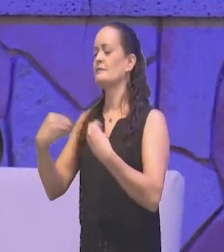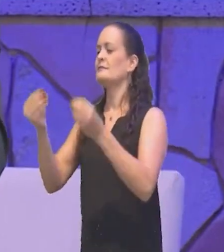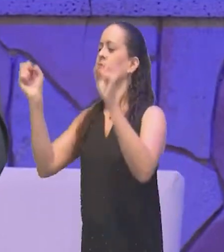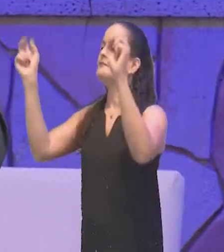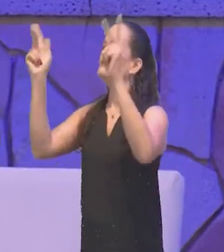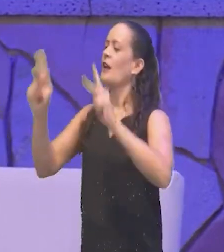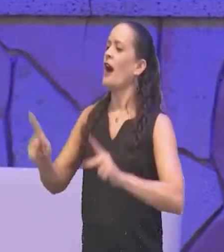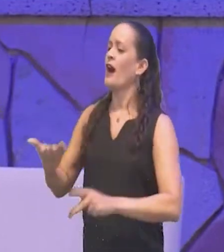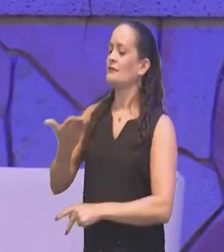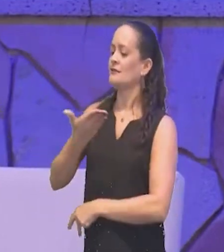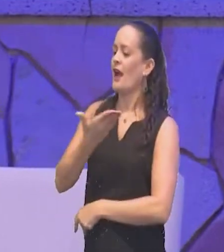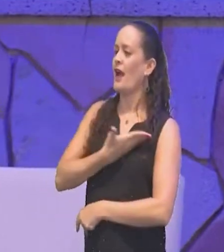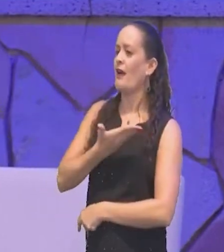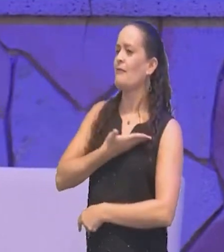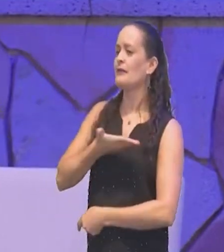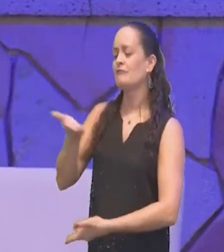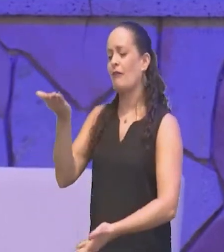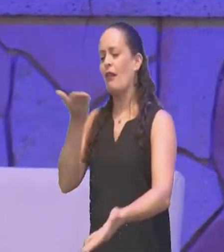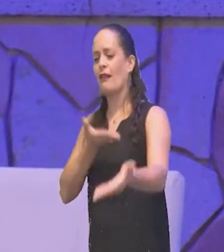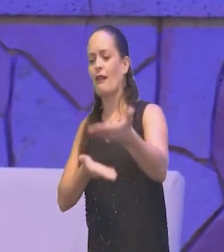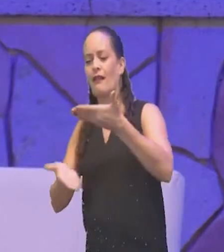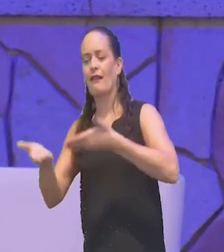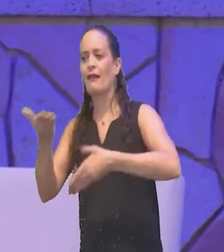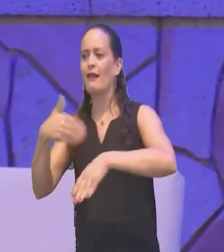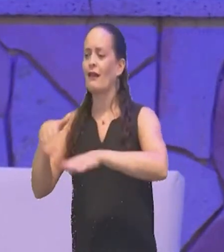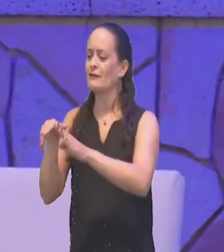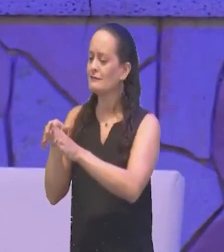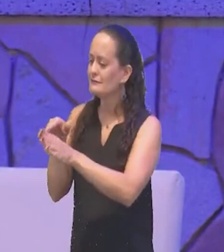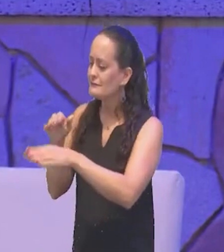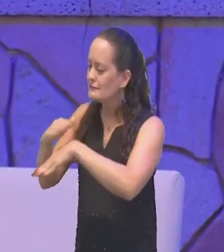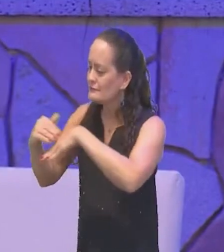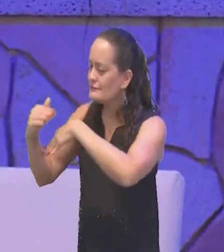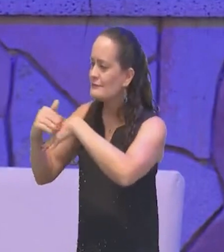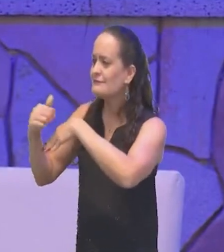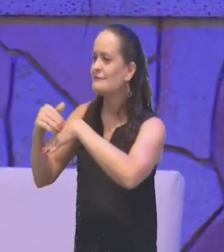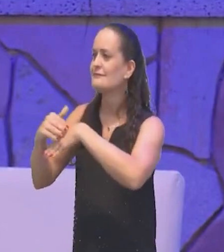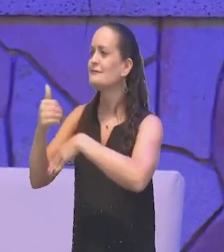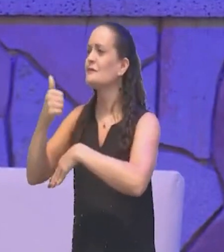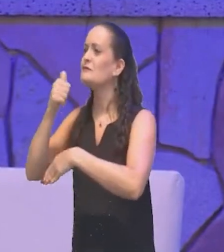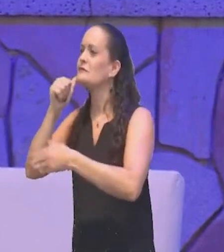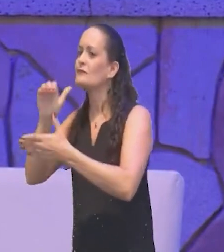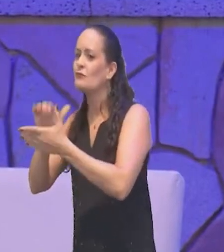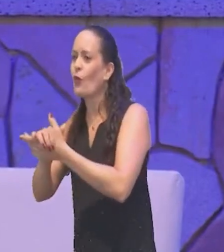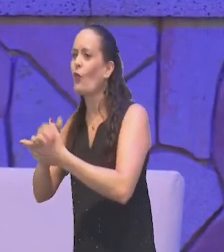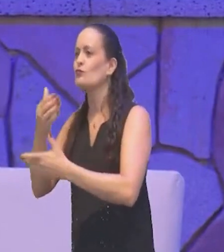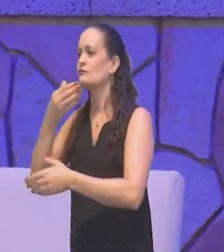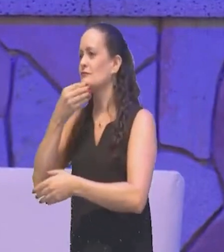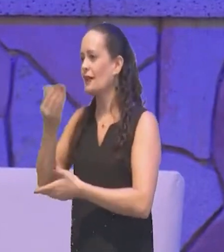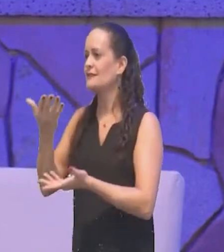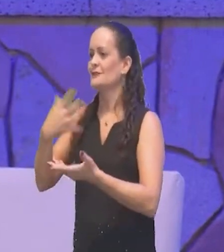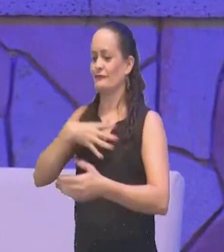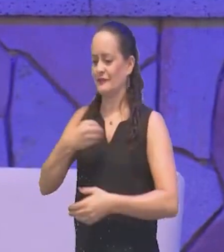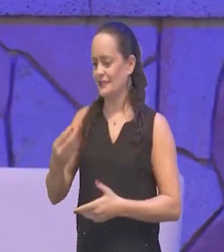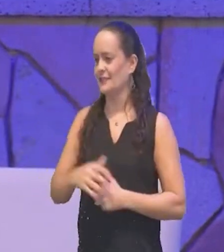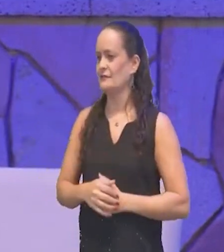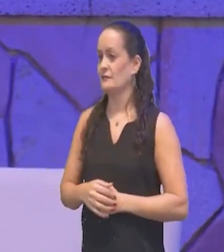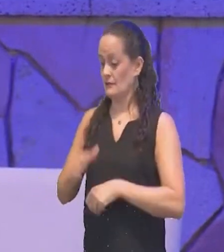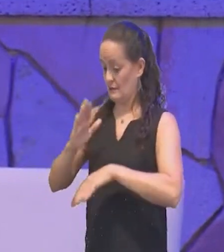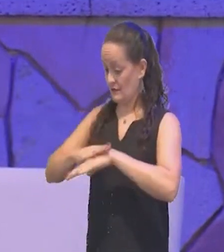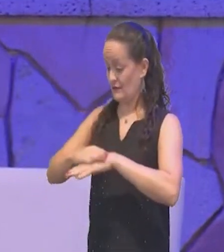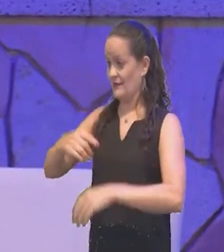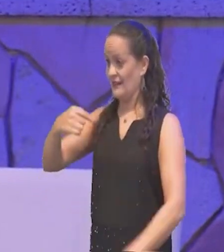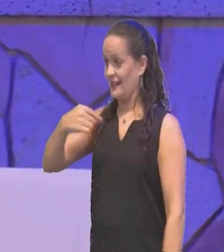um intercessor do meu cônjuge e dos meus filhos. Se depender de mim, eu serei